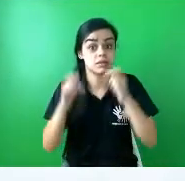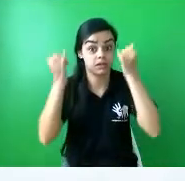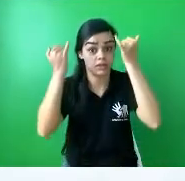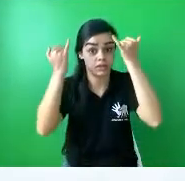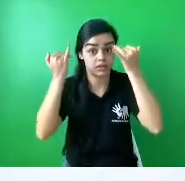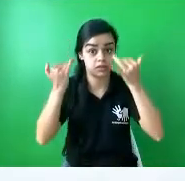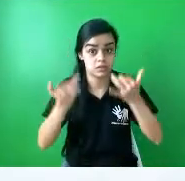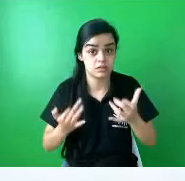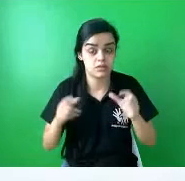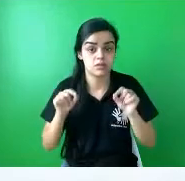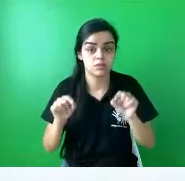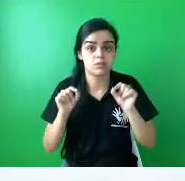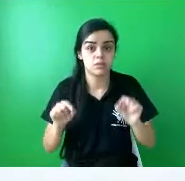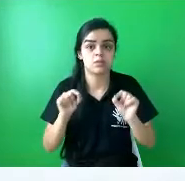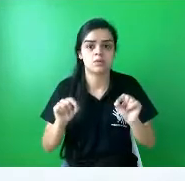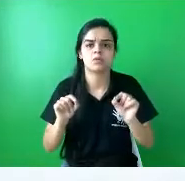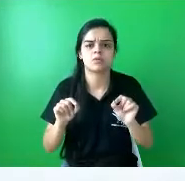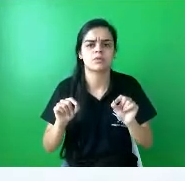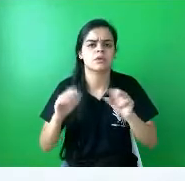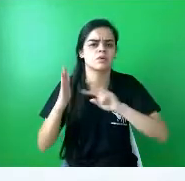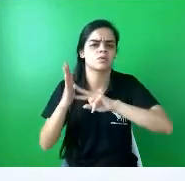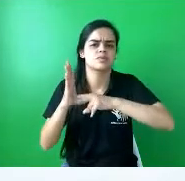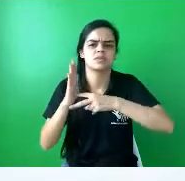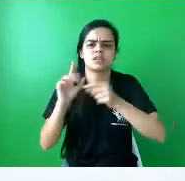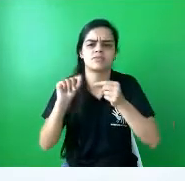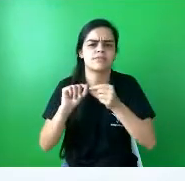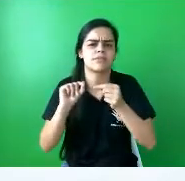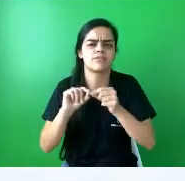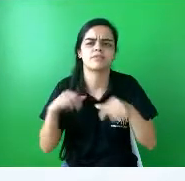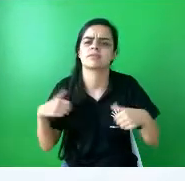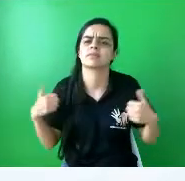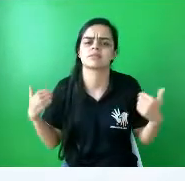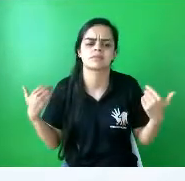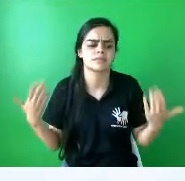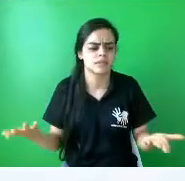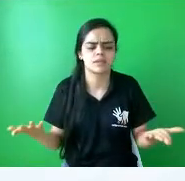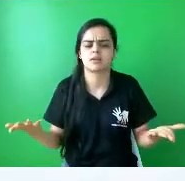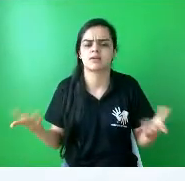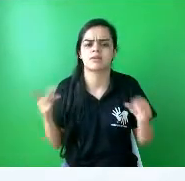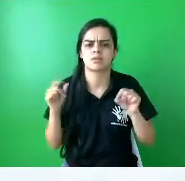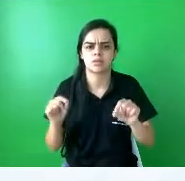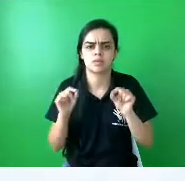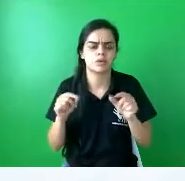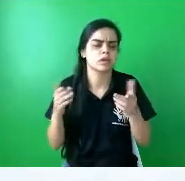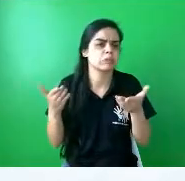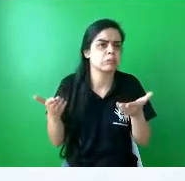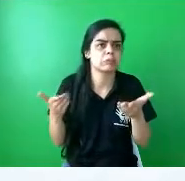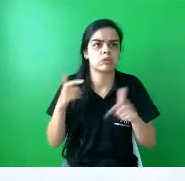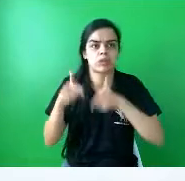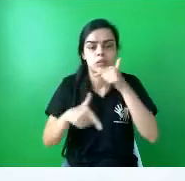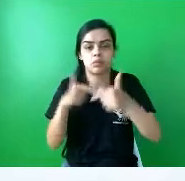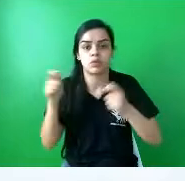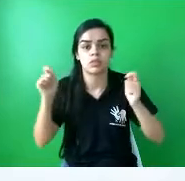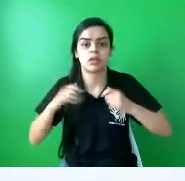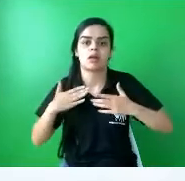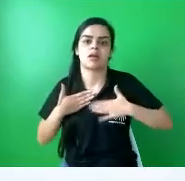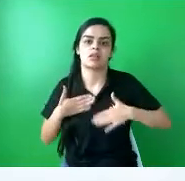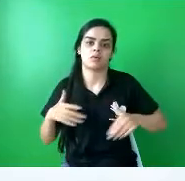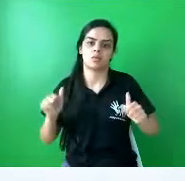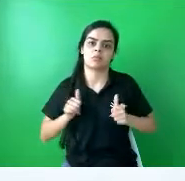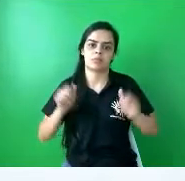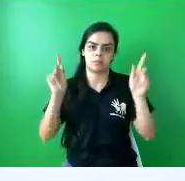pessoal o que o sindicato anda fazendo, o que o nosso departamento jurídico faz para que o trabalhador possa ficar tranquilo nesse